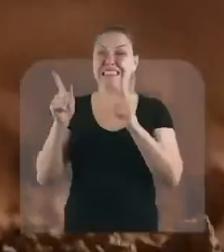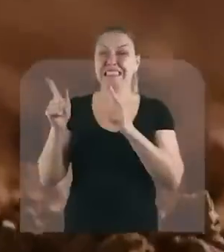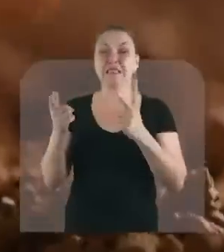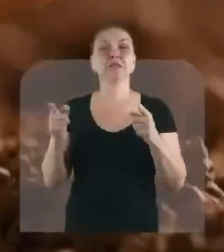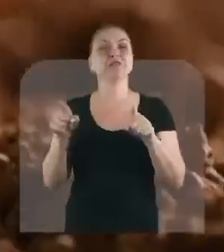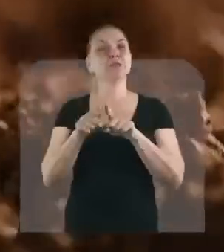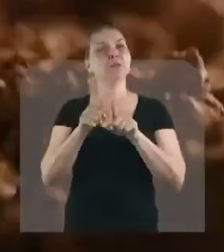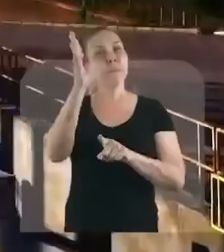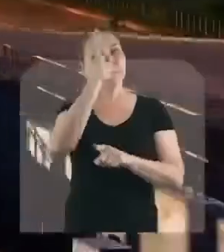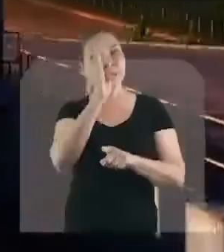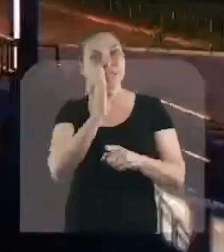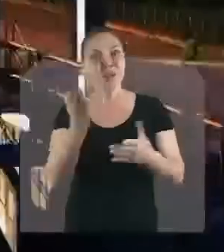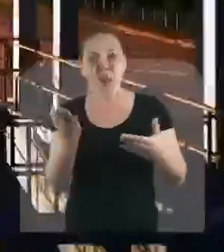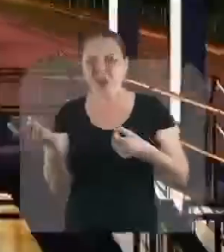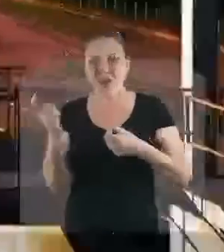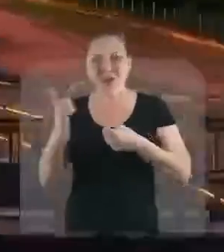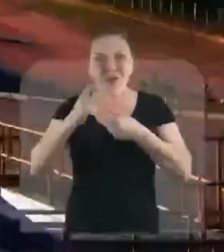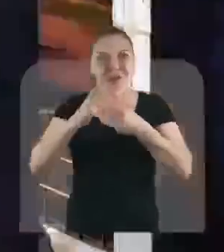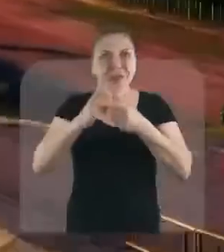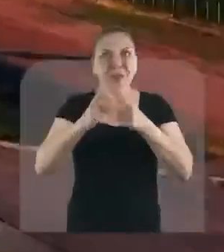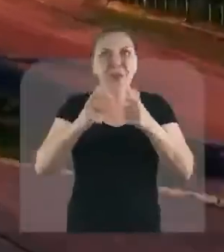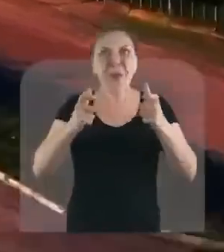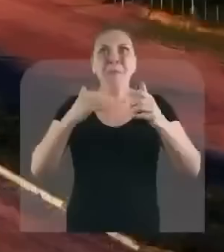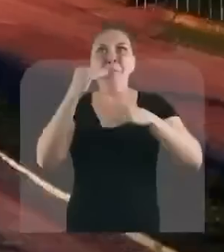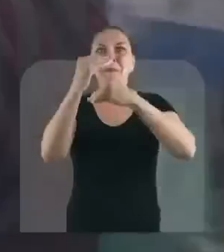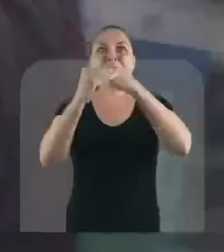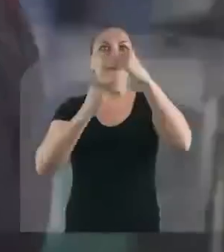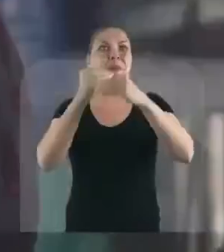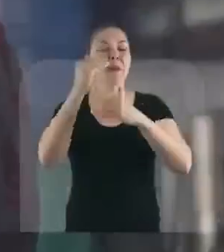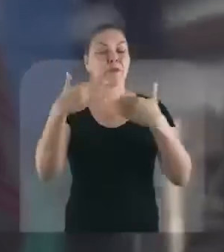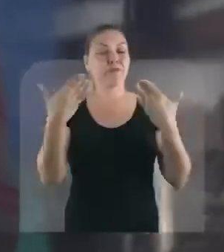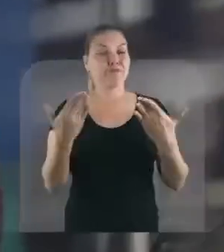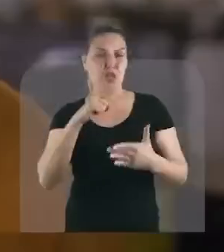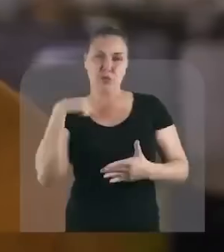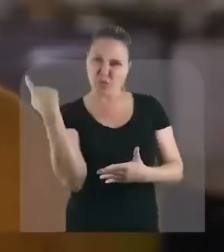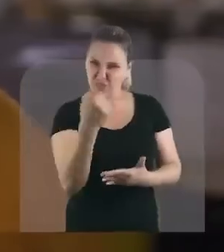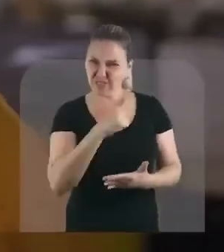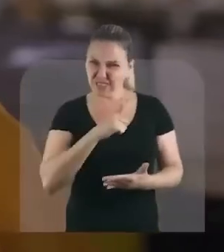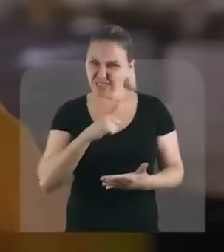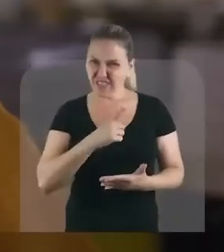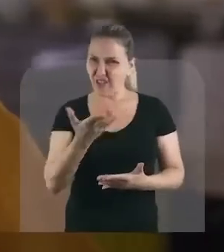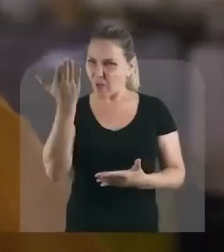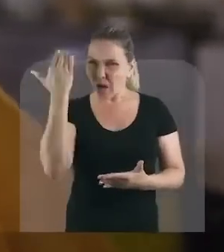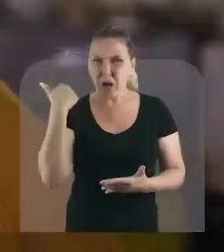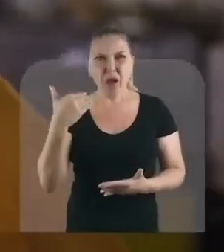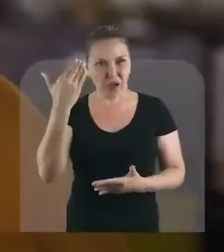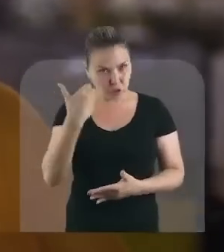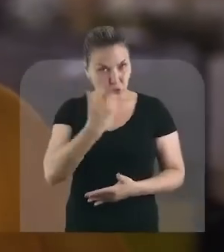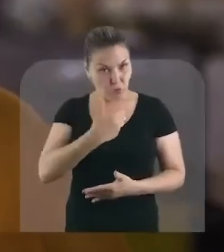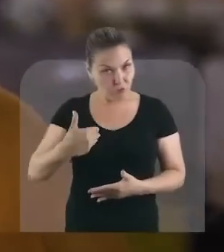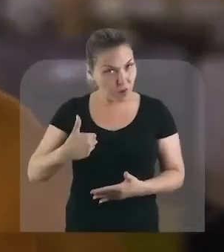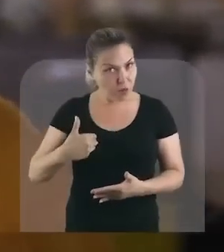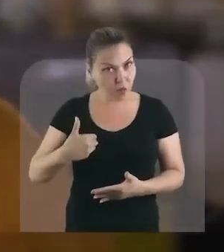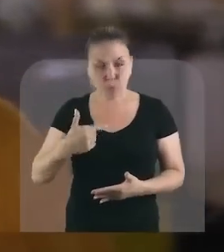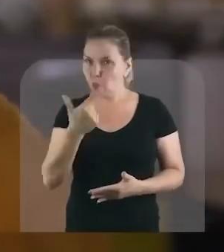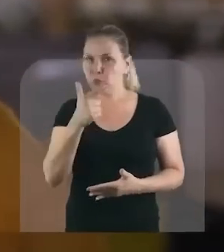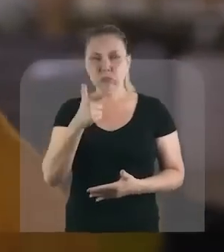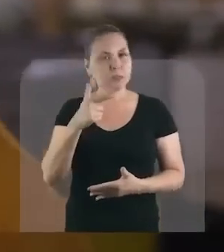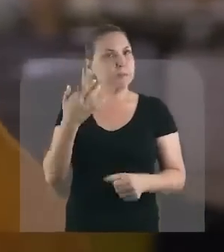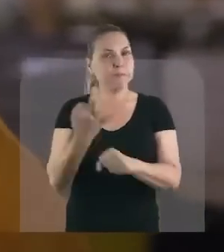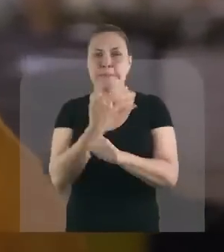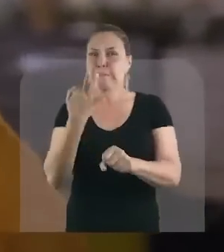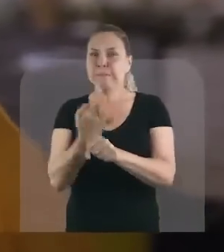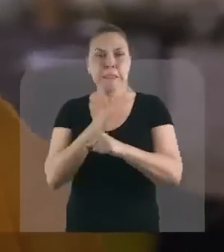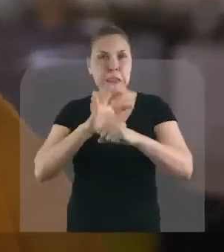o Brasil está voltando a crescer. Nós se tivéssemos em governos anteriores, nós não